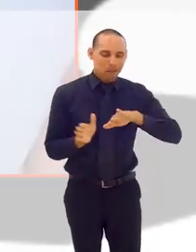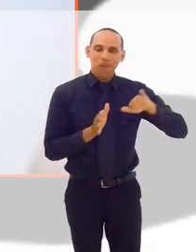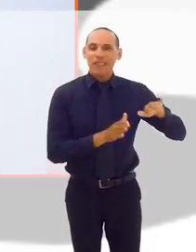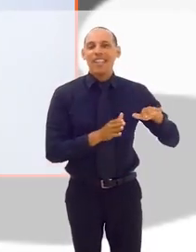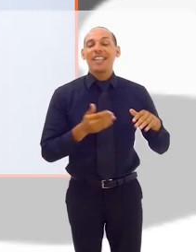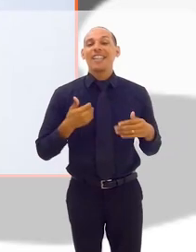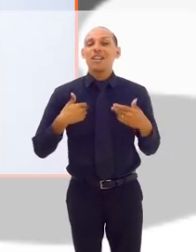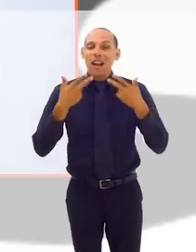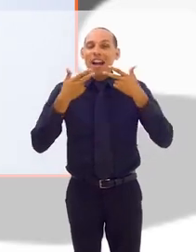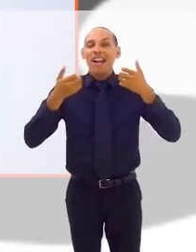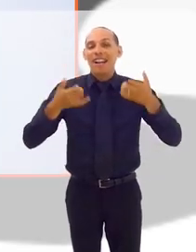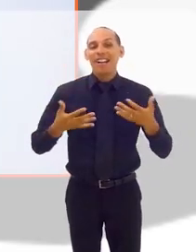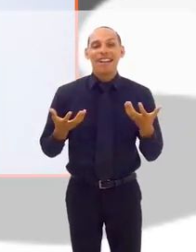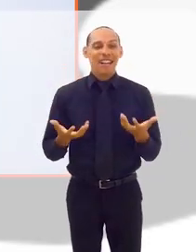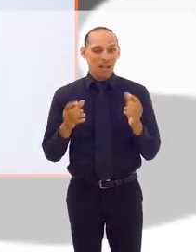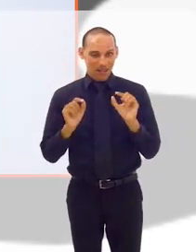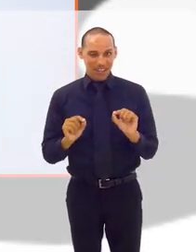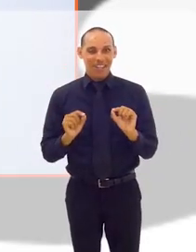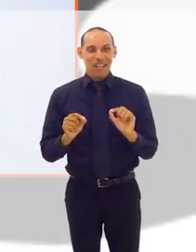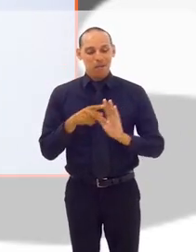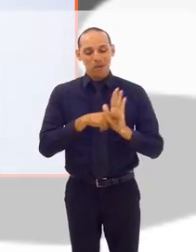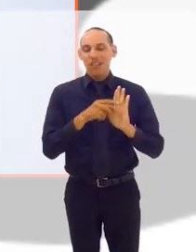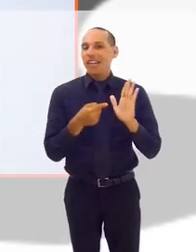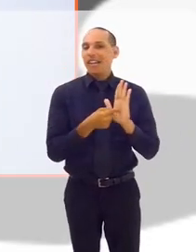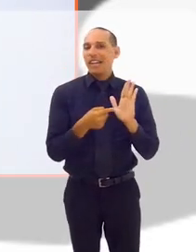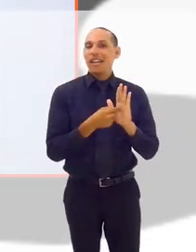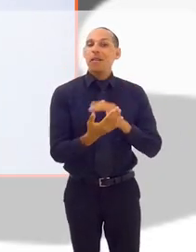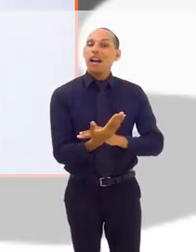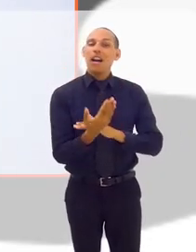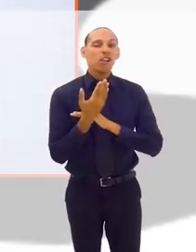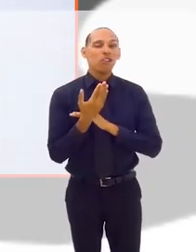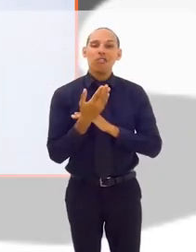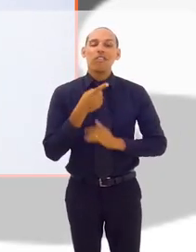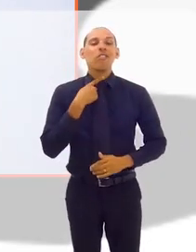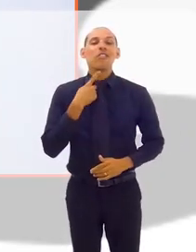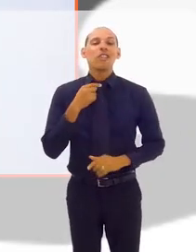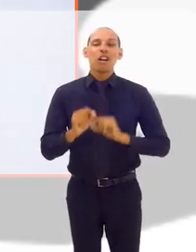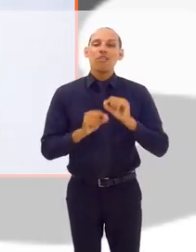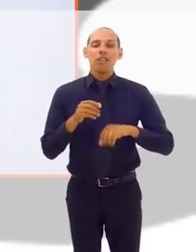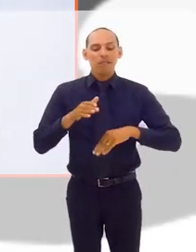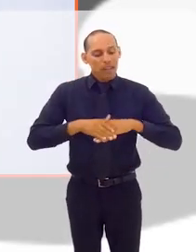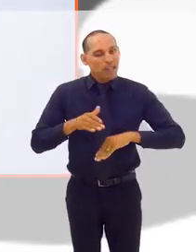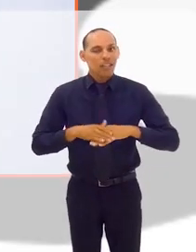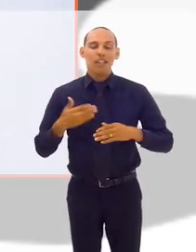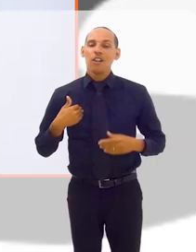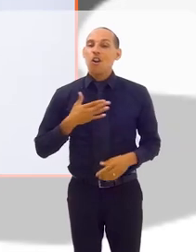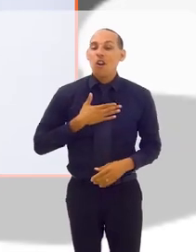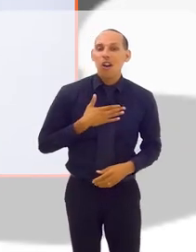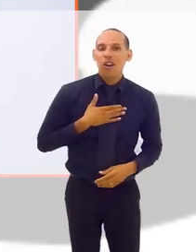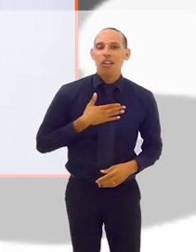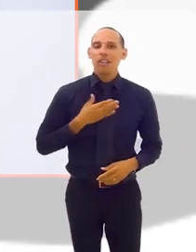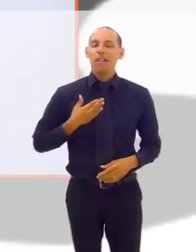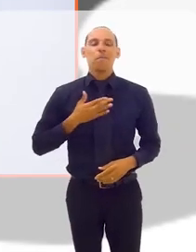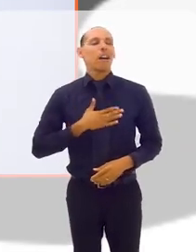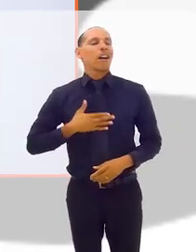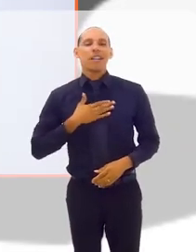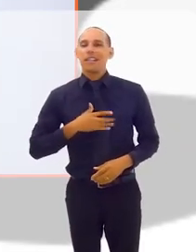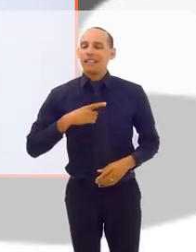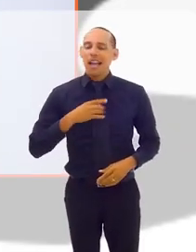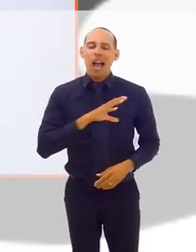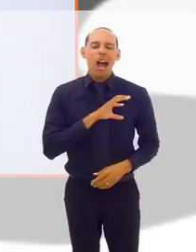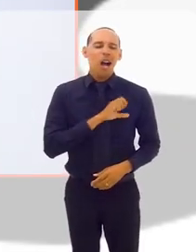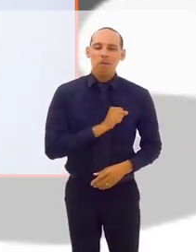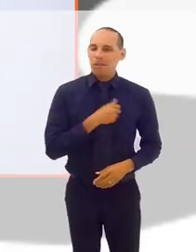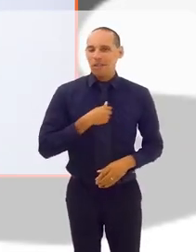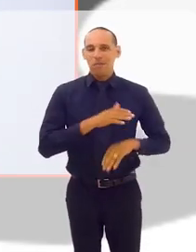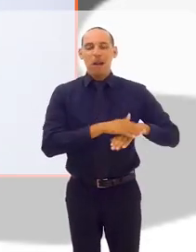é. Mas, enfim, o que eu quero dizer é que esse projeto, ele realmente está me dando vontade de fazer. Eu estou sentindo prazer, eu tô